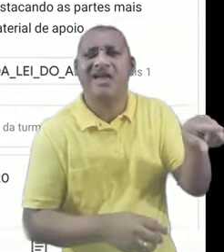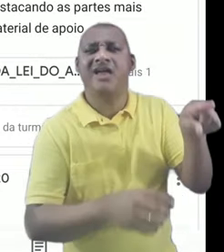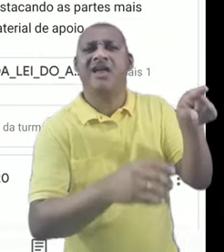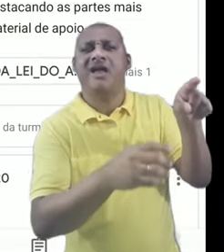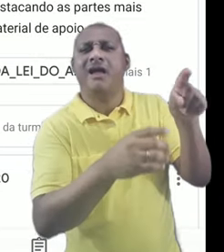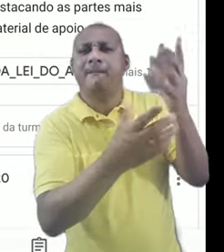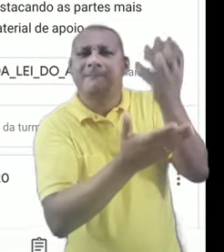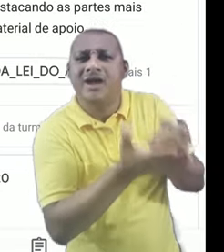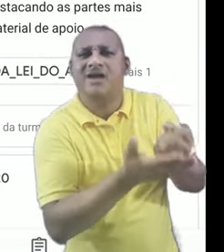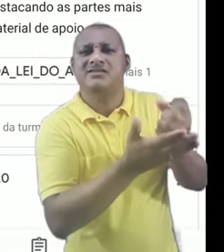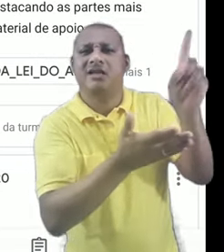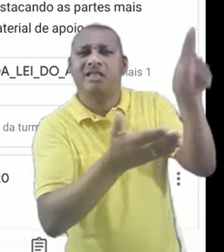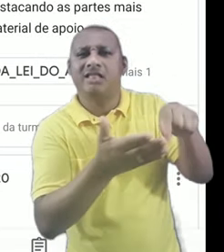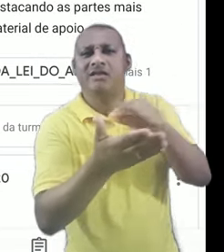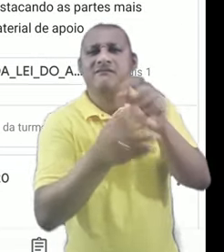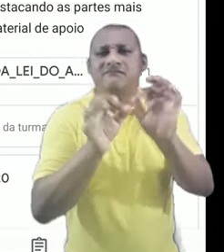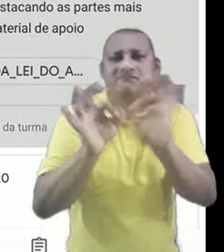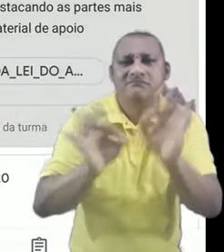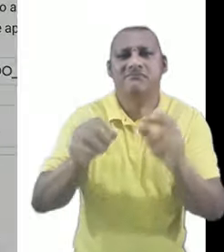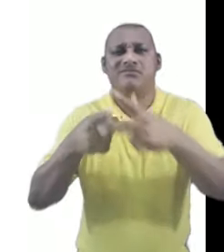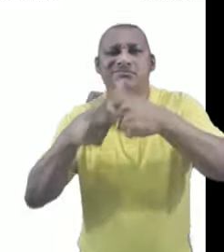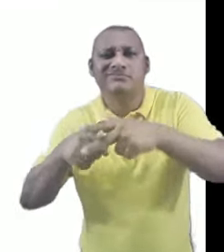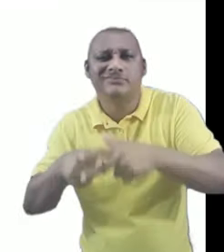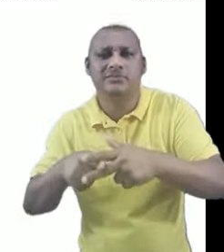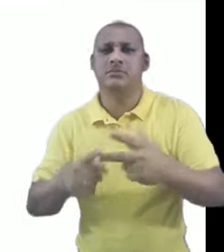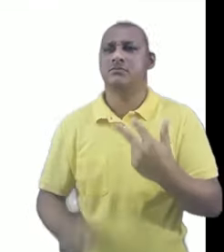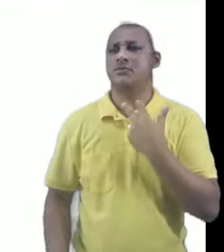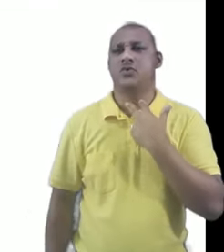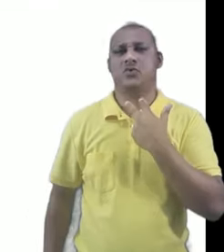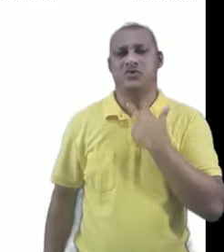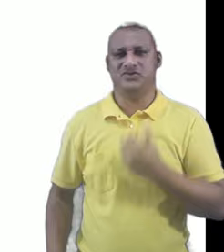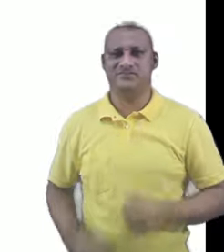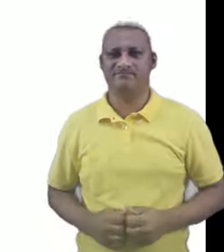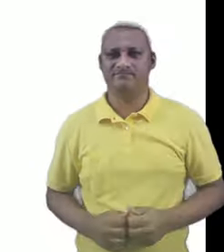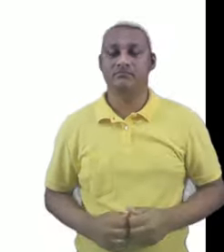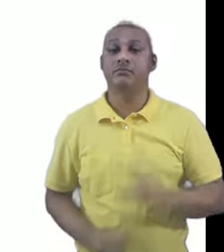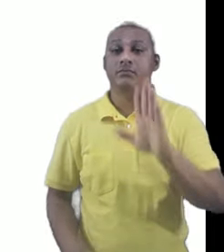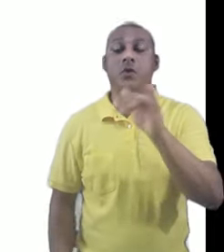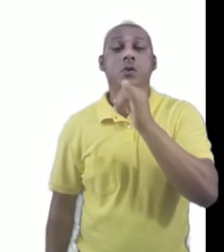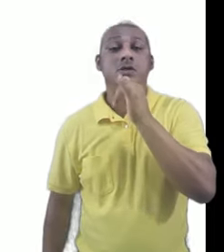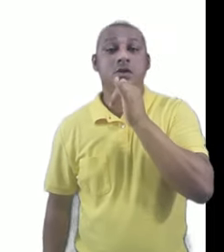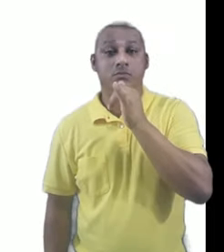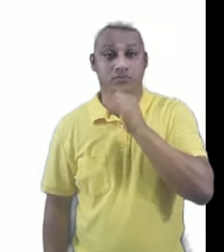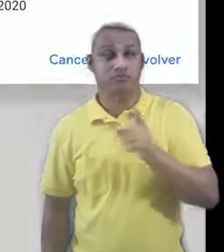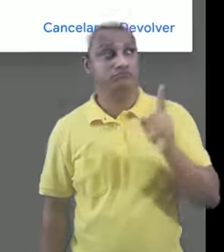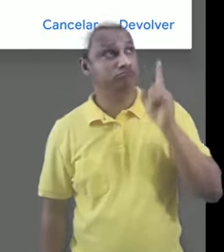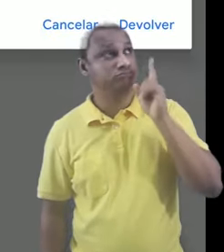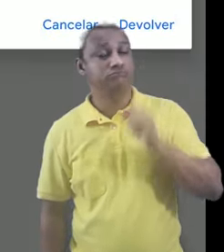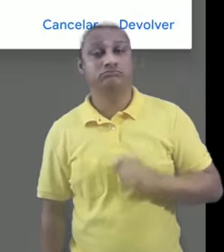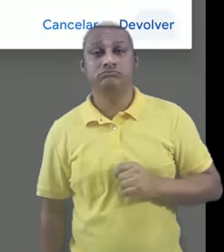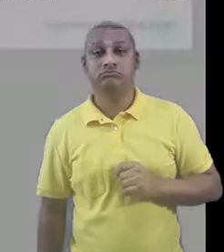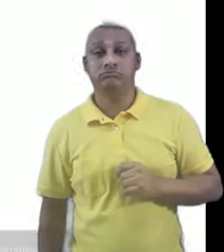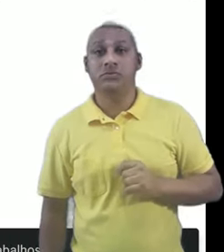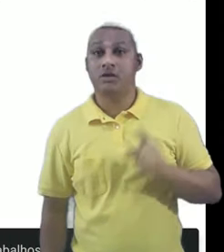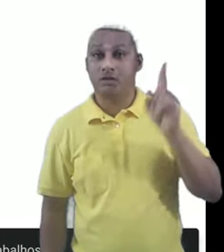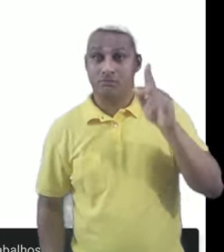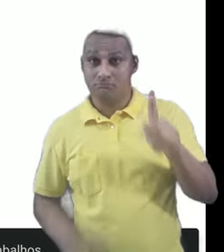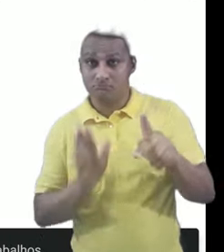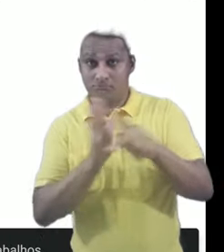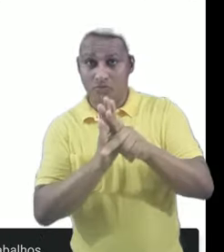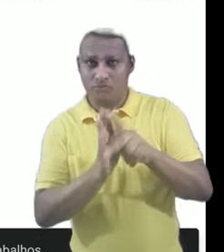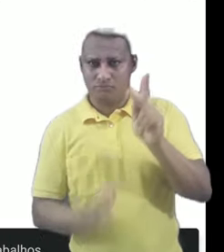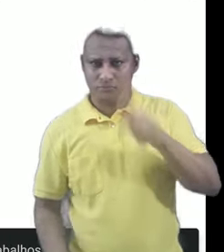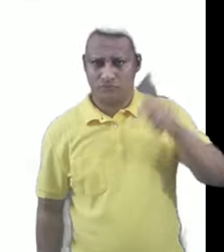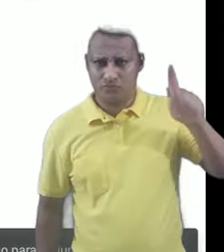Estou logada em uma conta de professor para mostrar o que acontece quando o professor devolve a atividade corrigida ao aluno. A